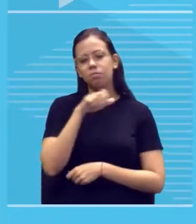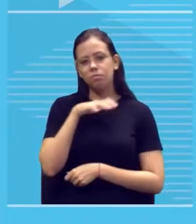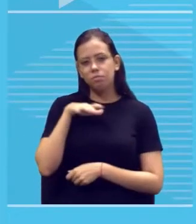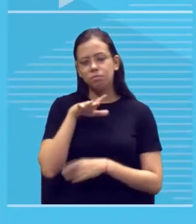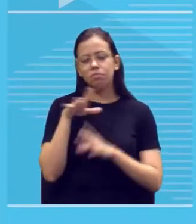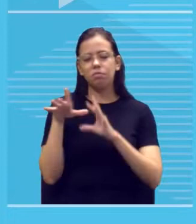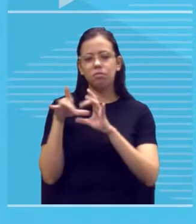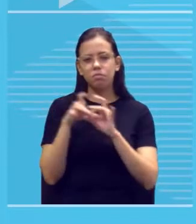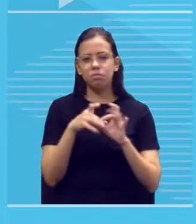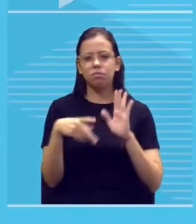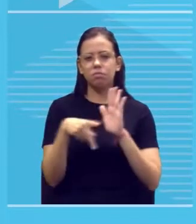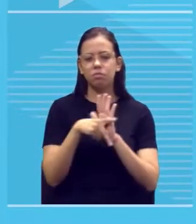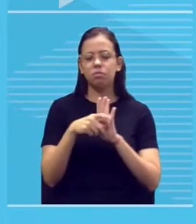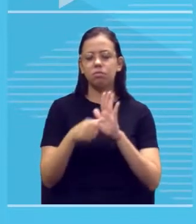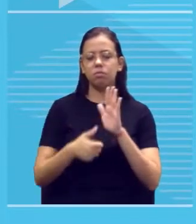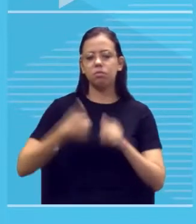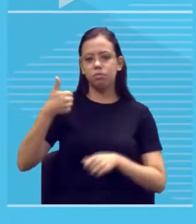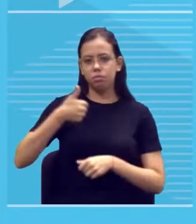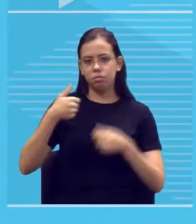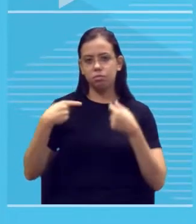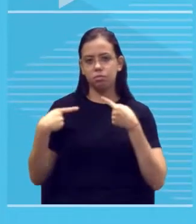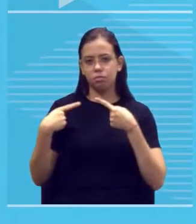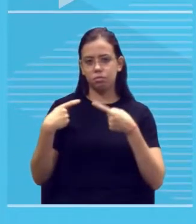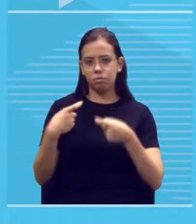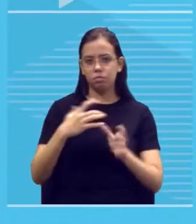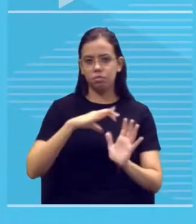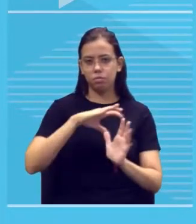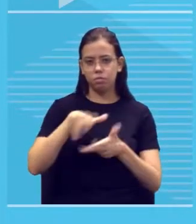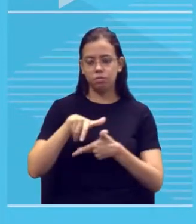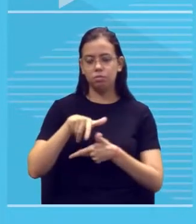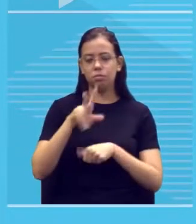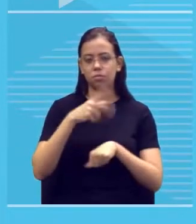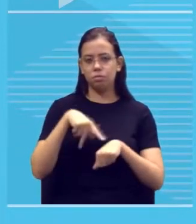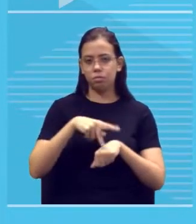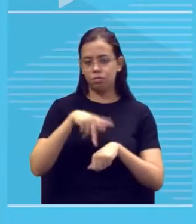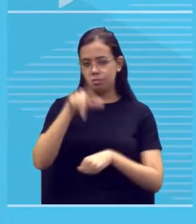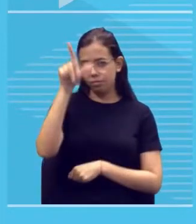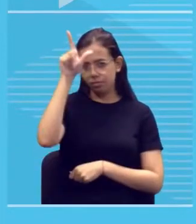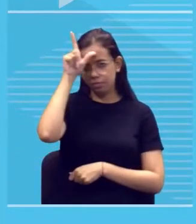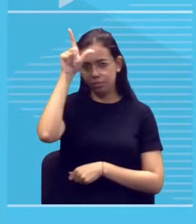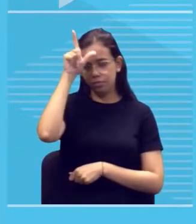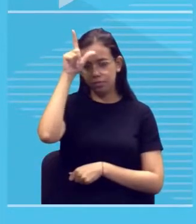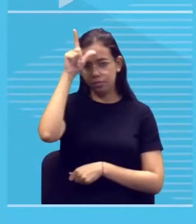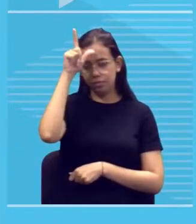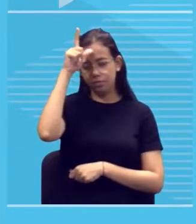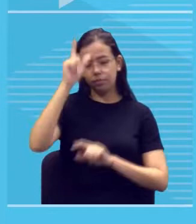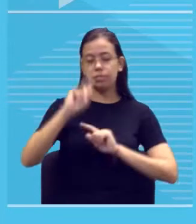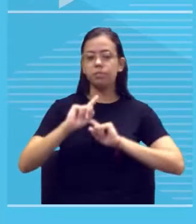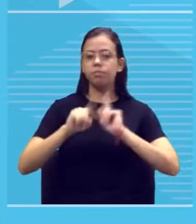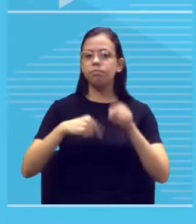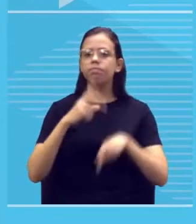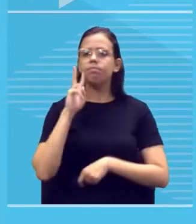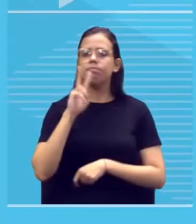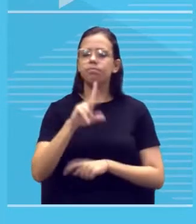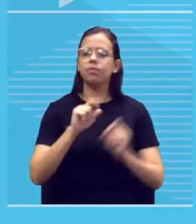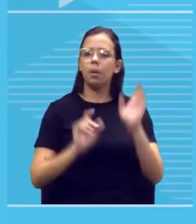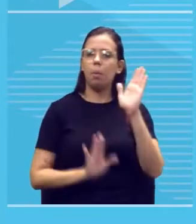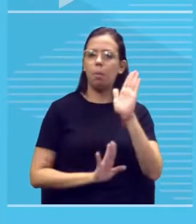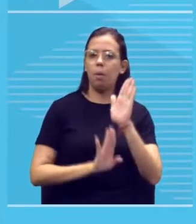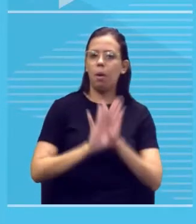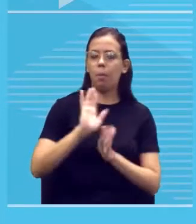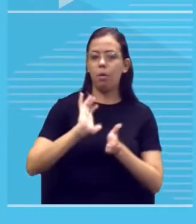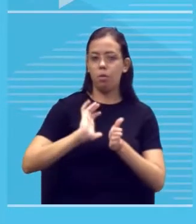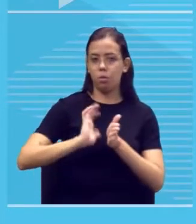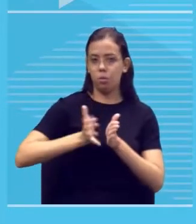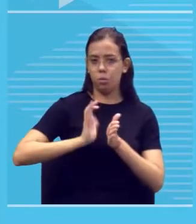que criou a Primeira Guerra Mundial na Alemanha depois ele vê A Ascensão do Partido Nazista